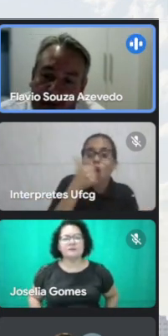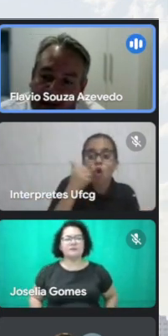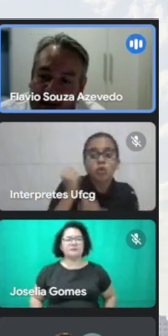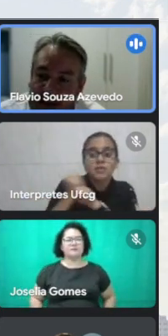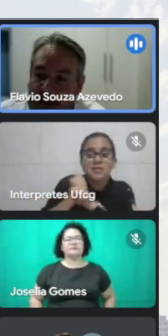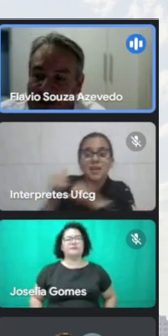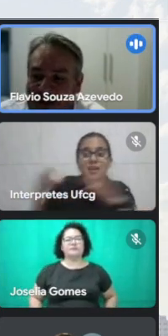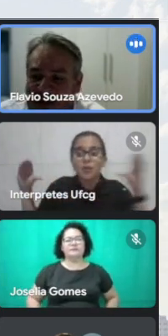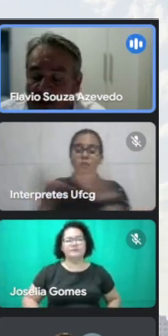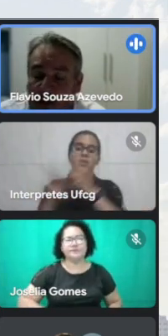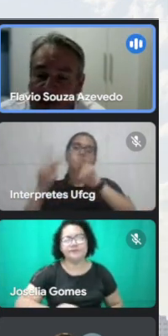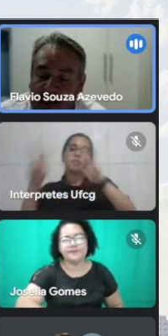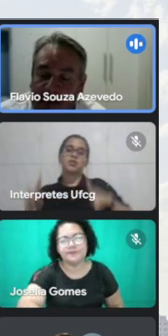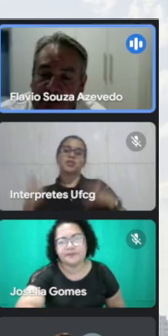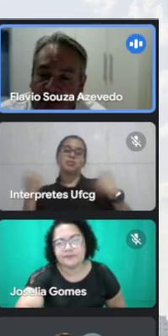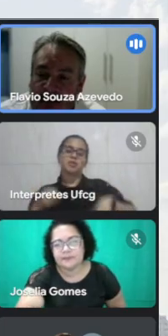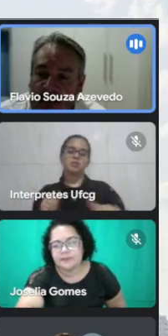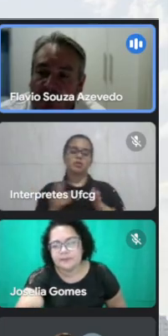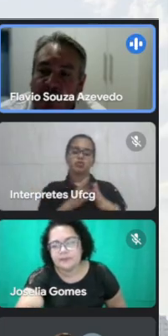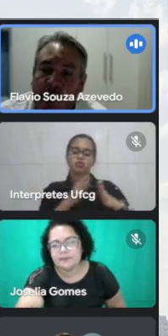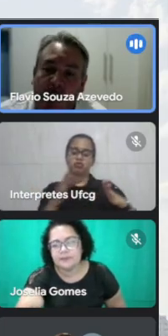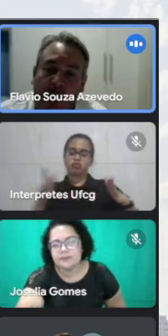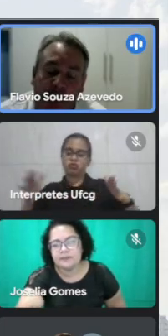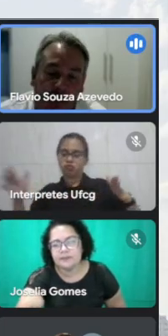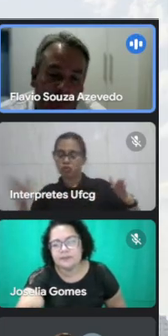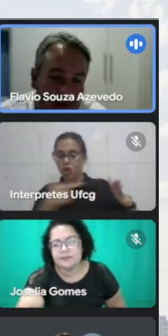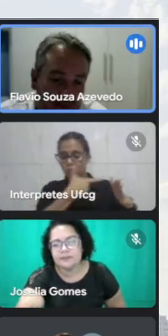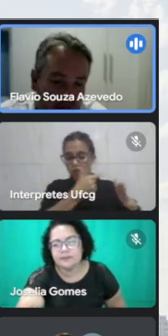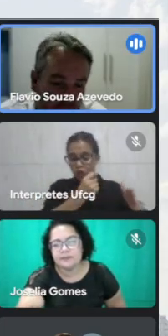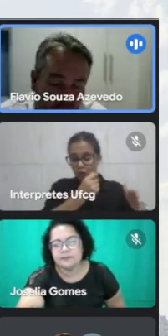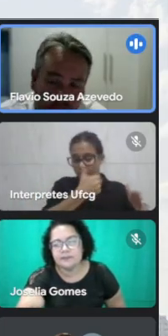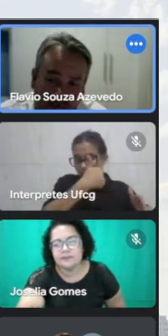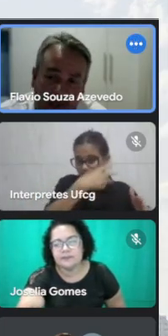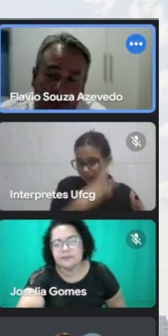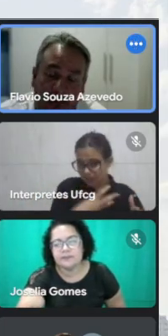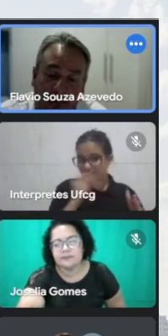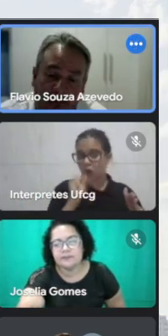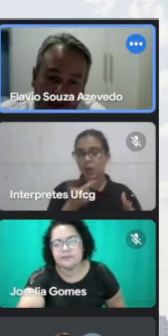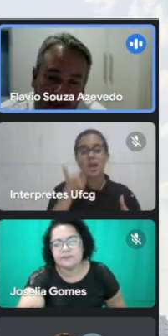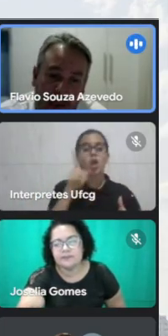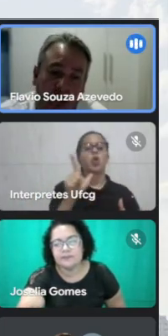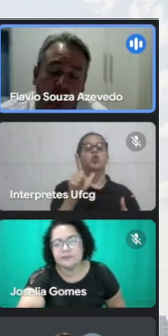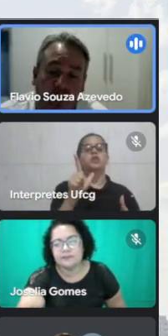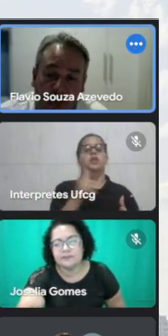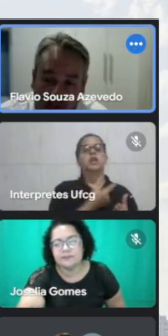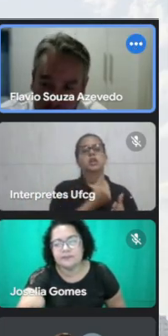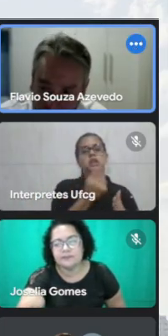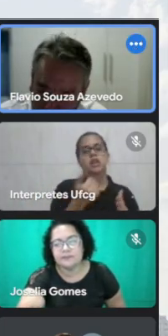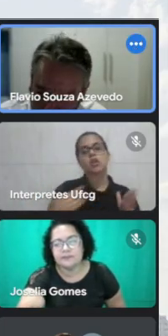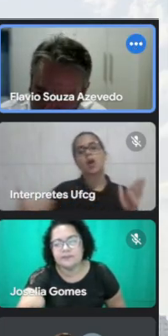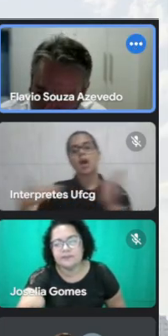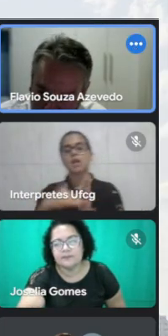De 2013 até 2016, 2017, foi para obter o financiamento. Começaram,